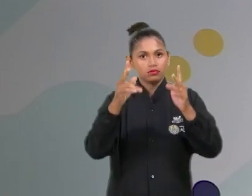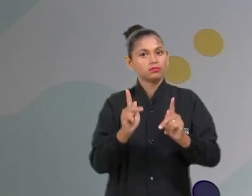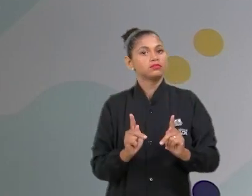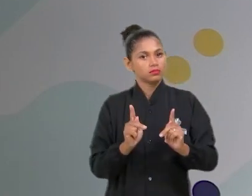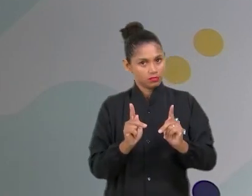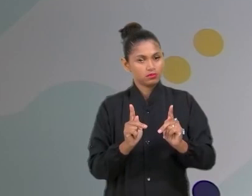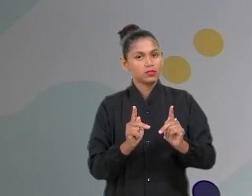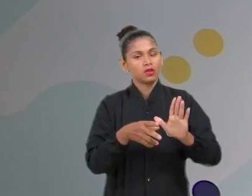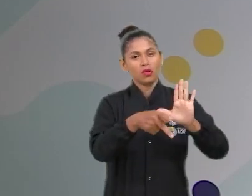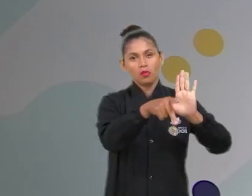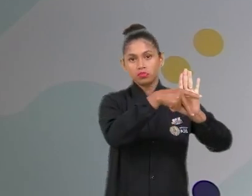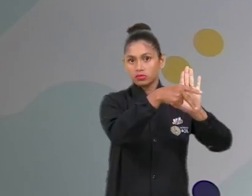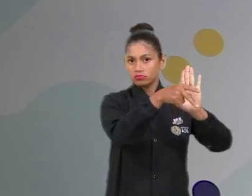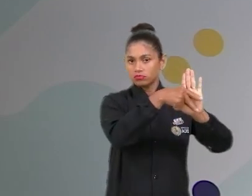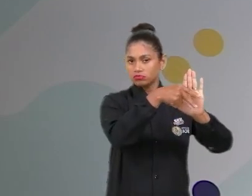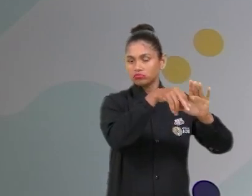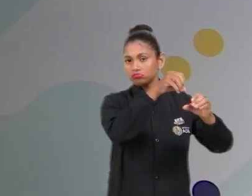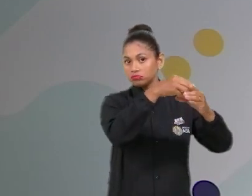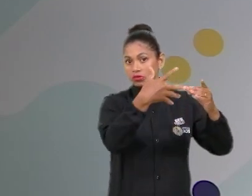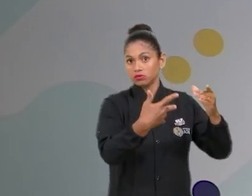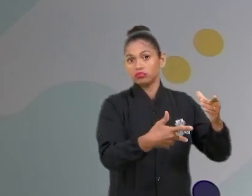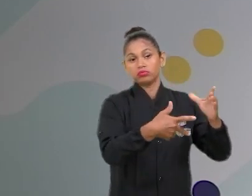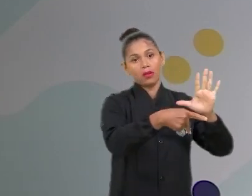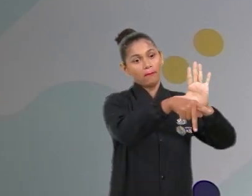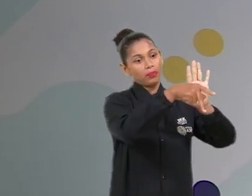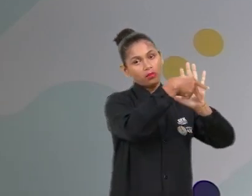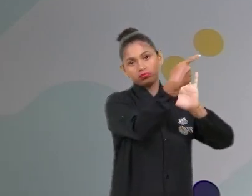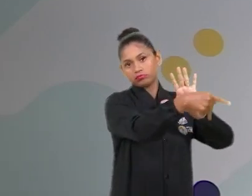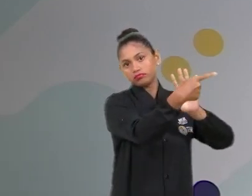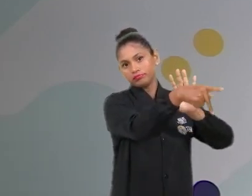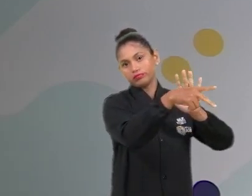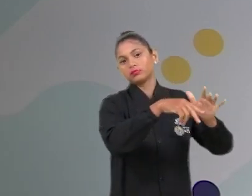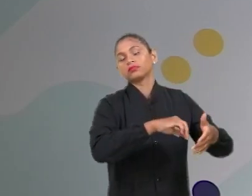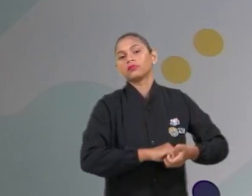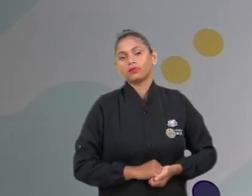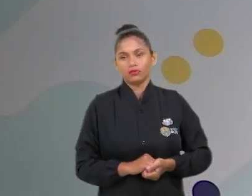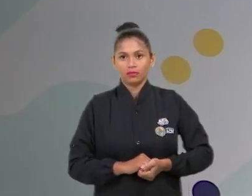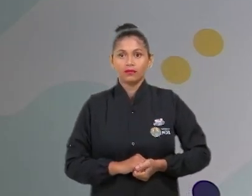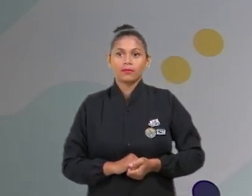aí propriedades e características próprias dele mesmo.